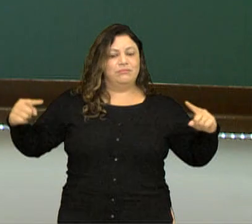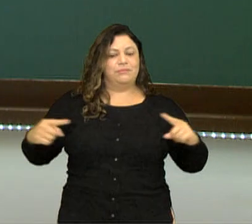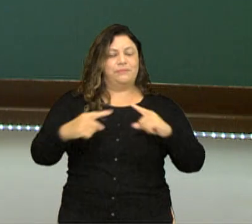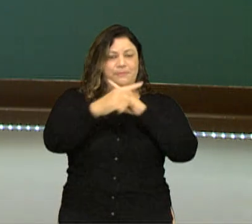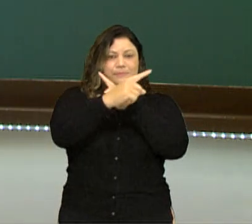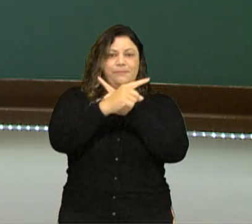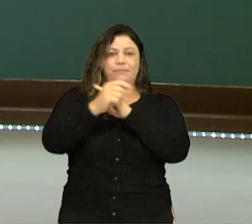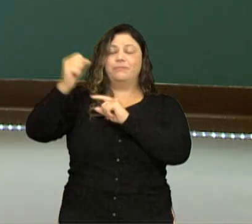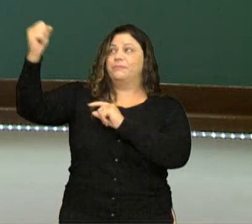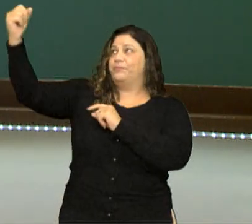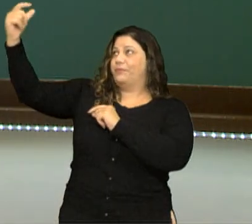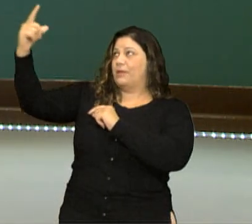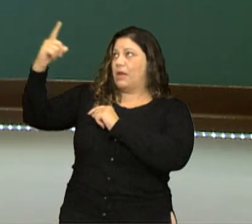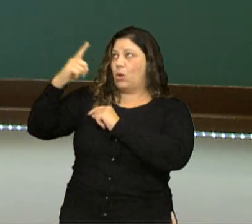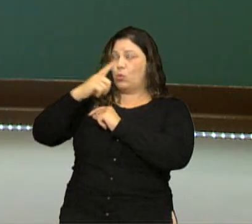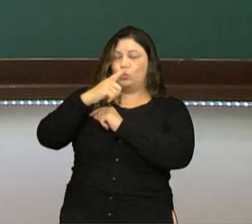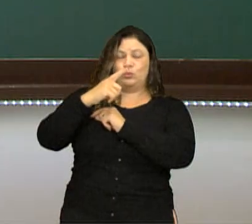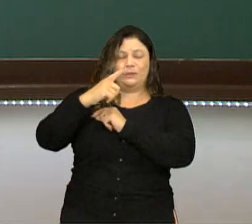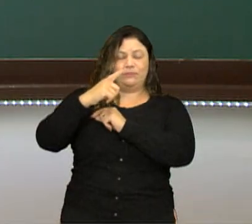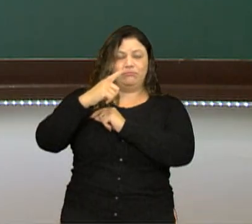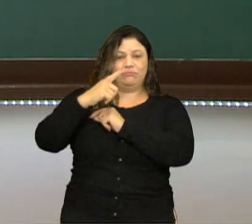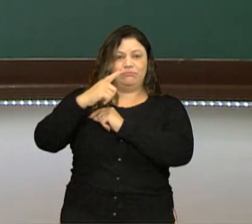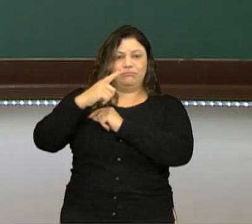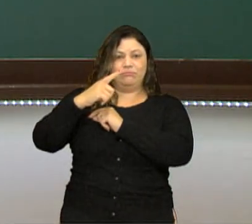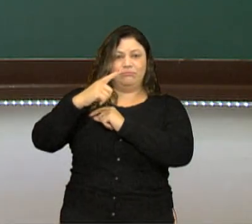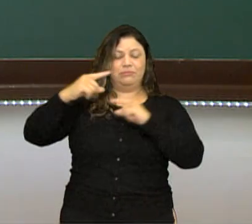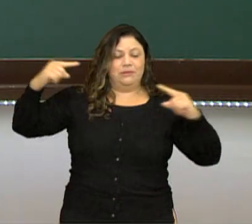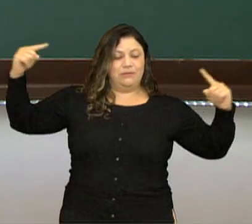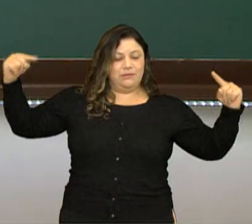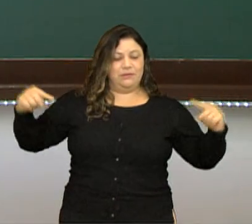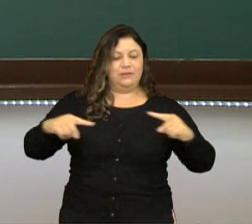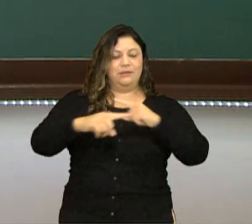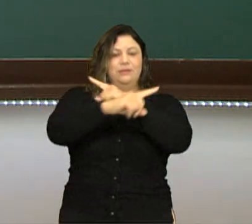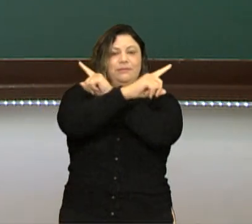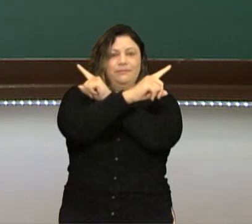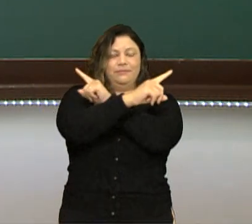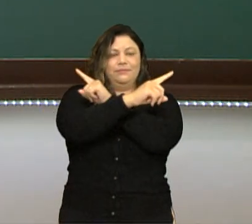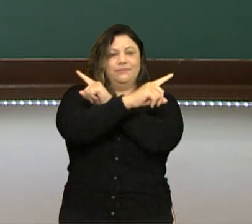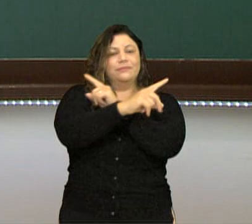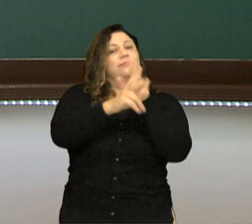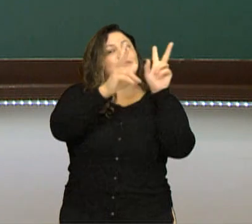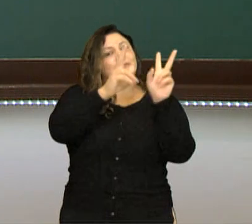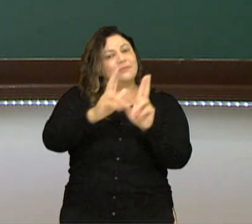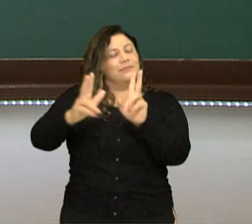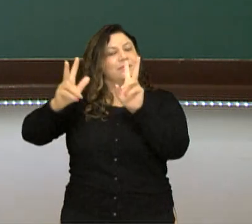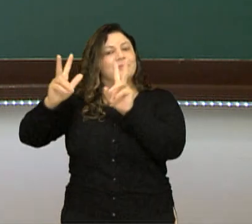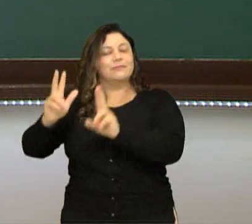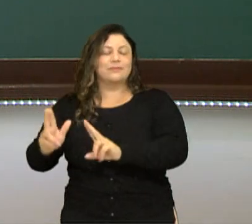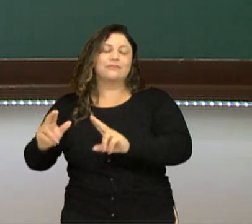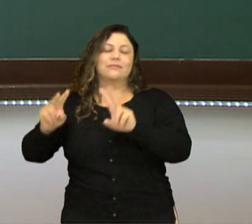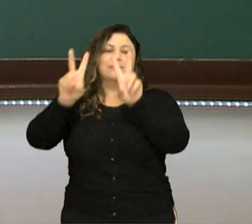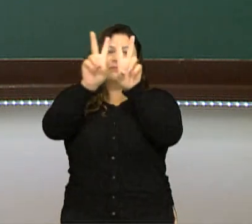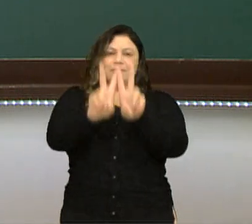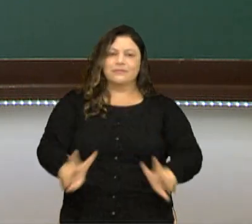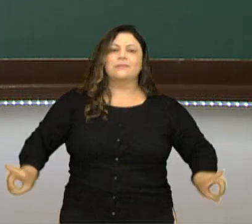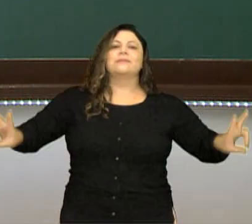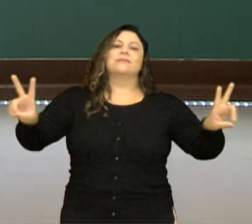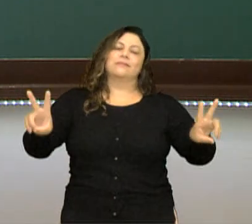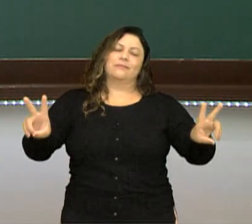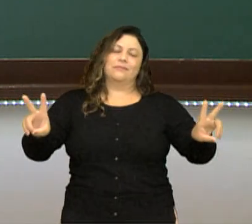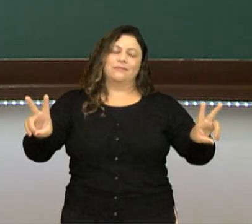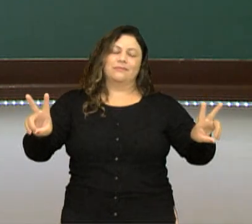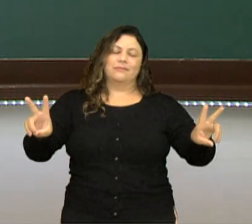A luz faz um caminho de ida que é igual a de volta. A luz leva informação visual e ela traz informação